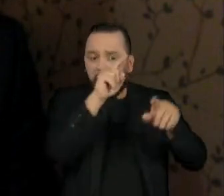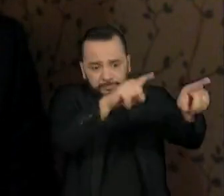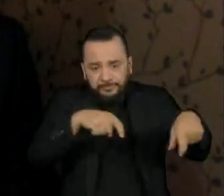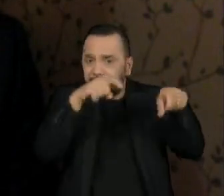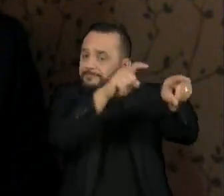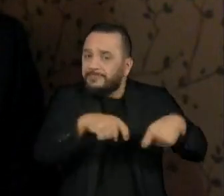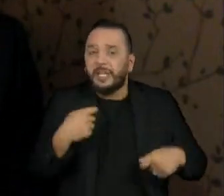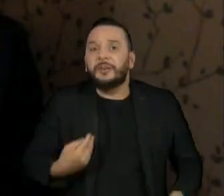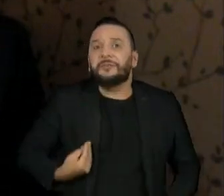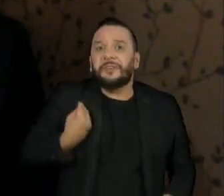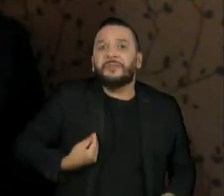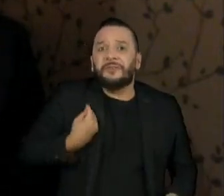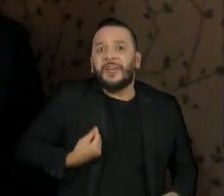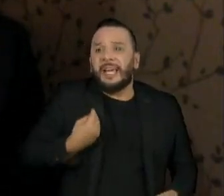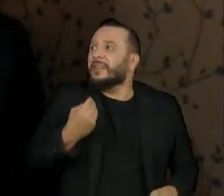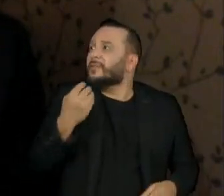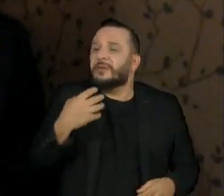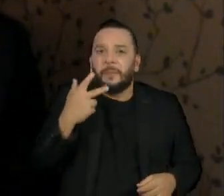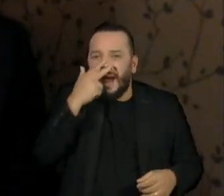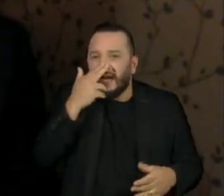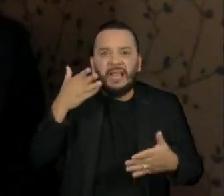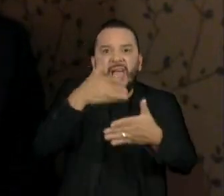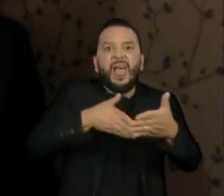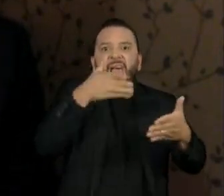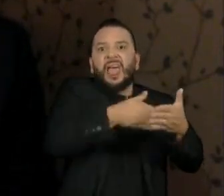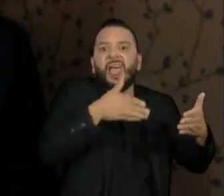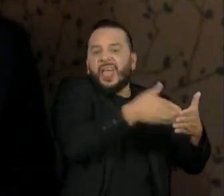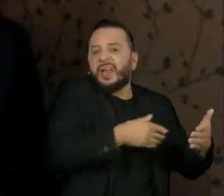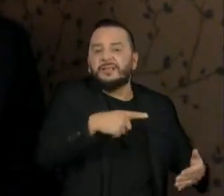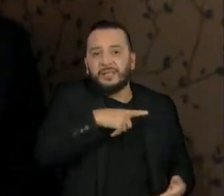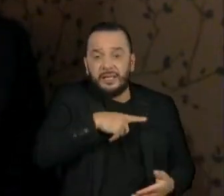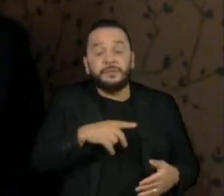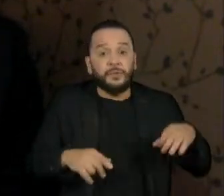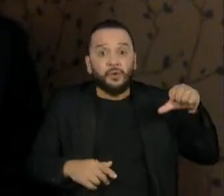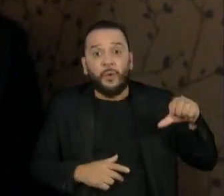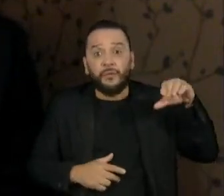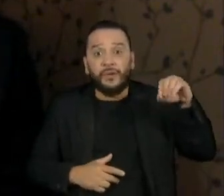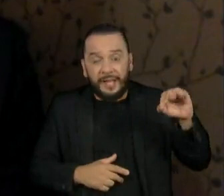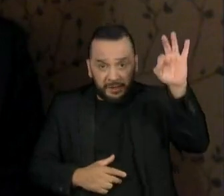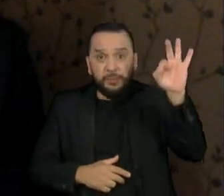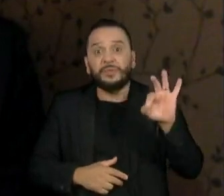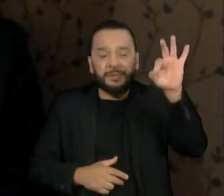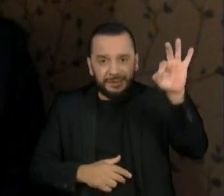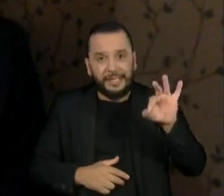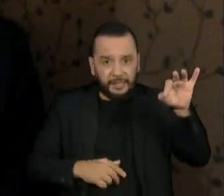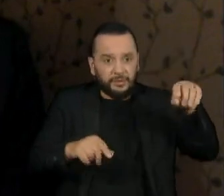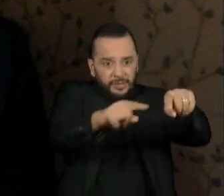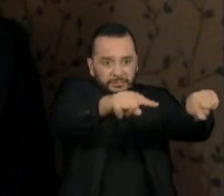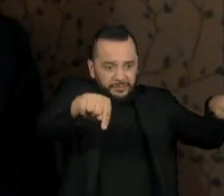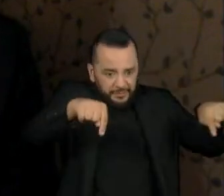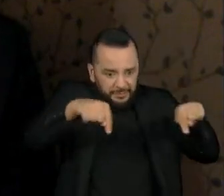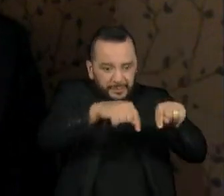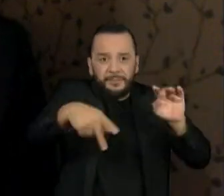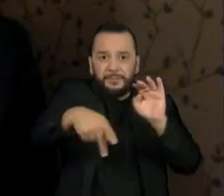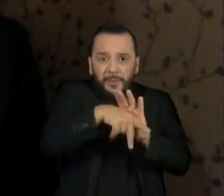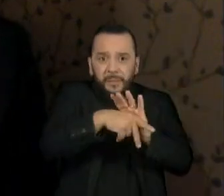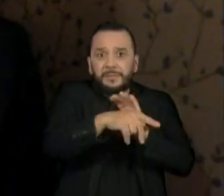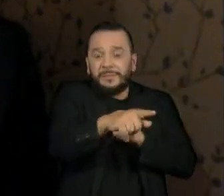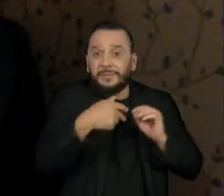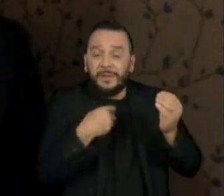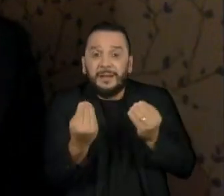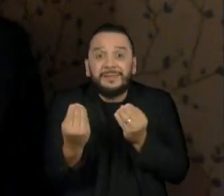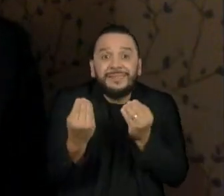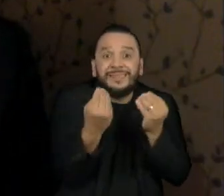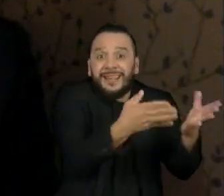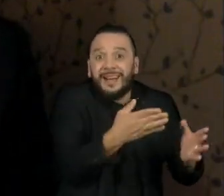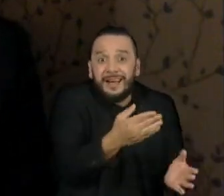uma forma muito limitada. 90% dos imóveis que seriam regularizados eram imóveis até um módulo